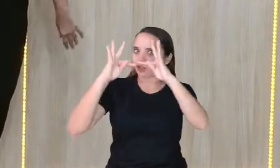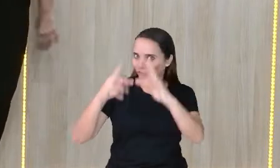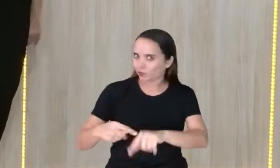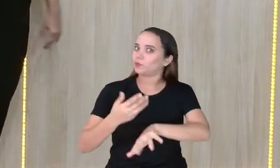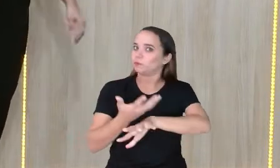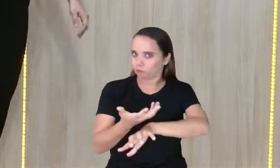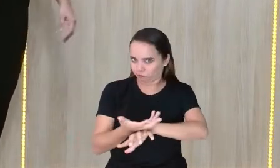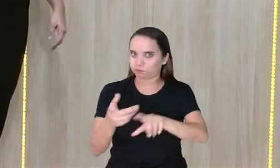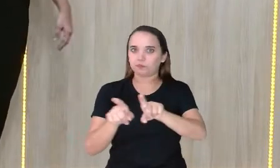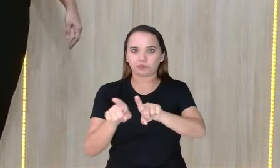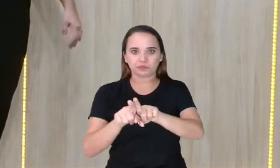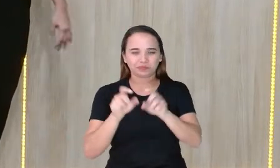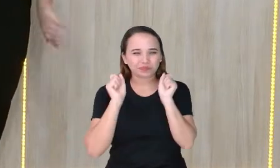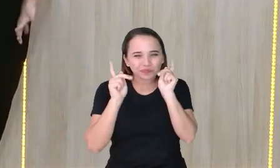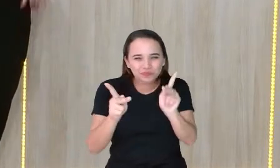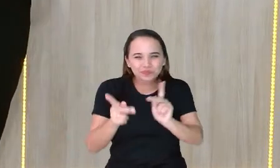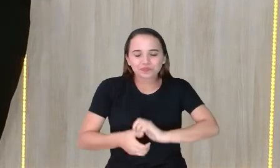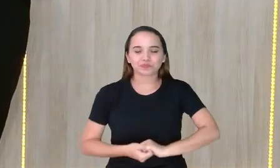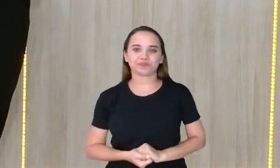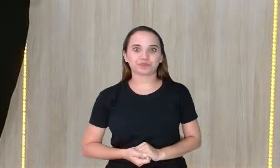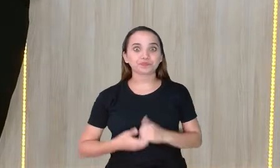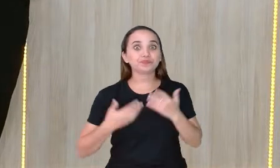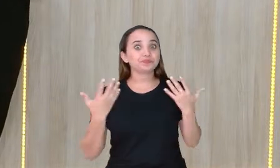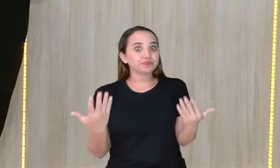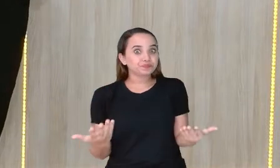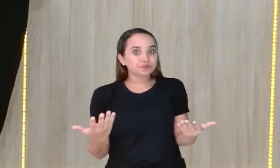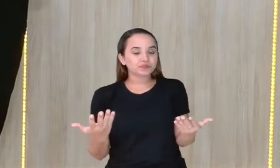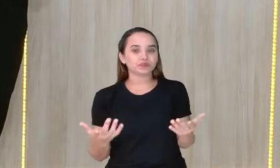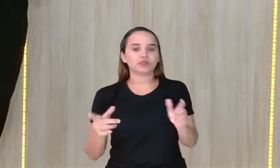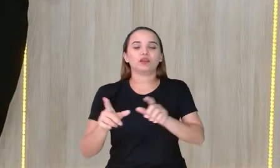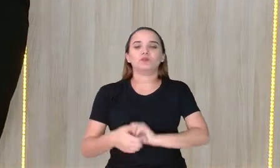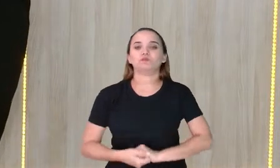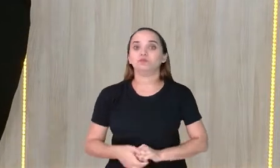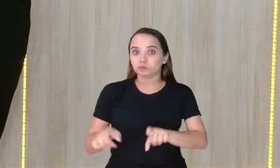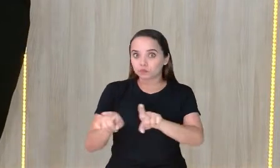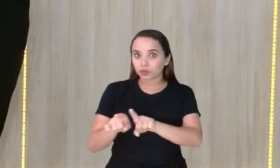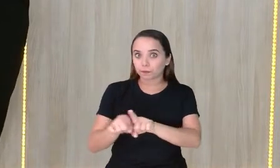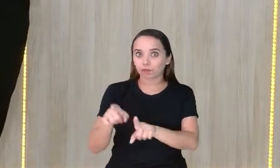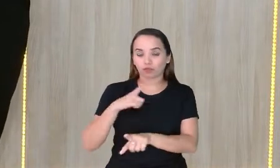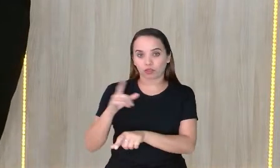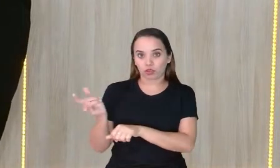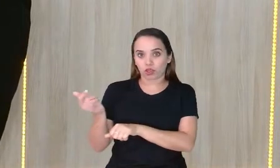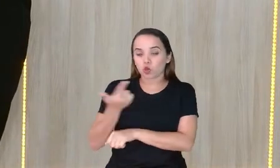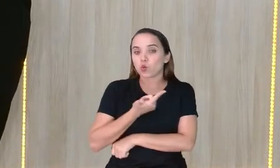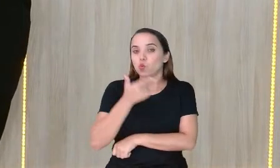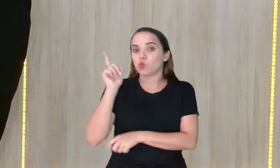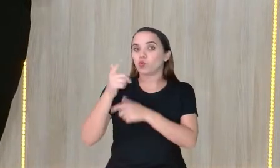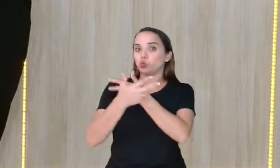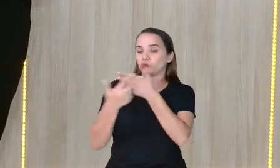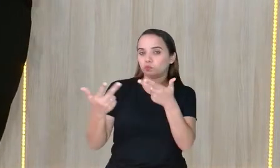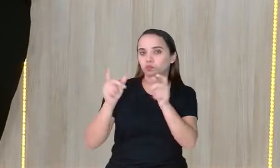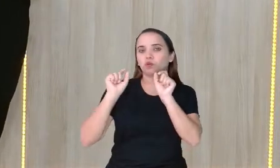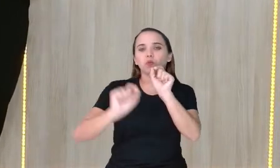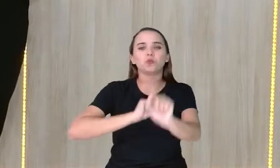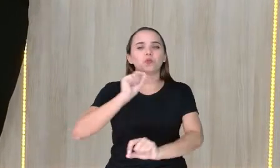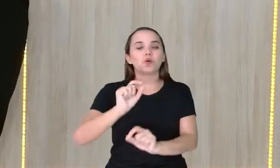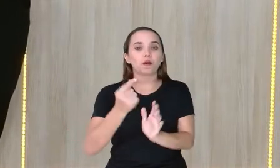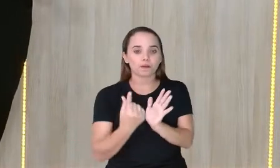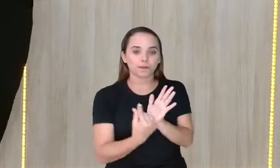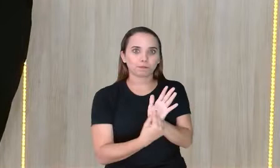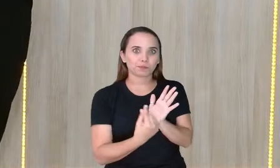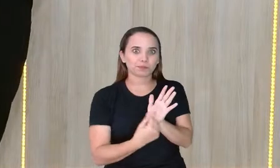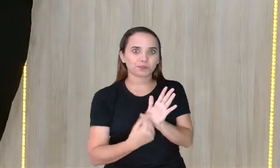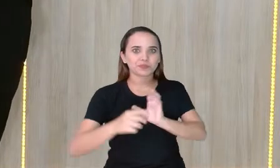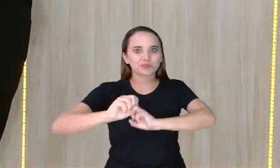as disciplinas, tá? Além do nosso canal do YouTube, a gente tem o nosso aplicativo